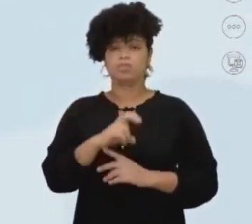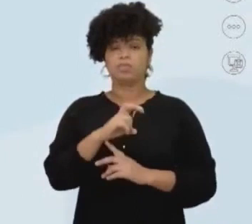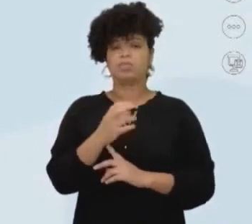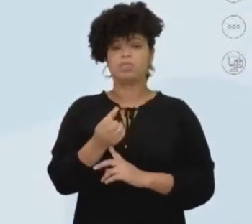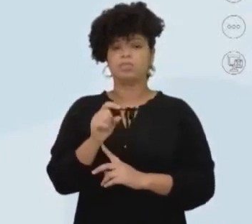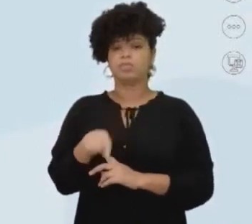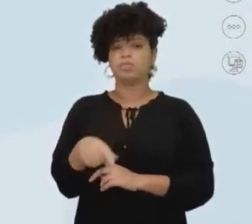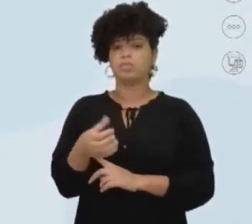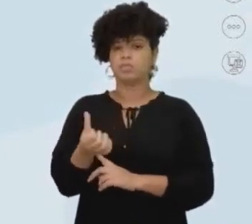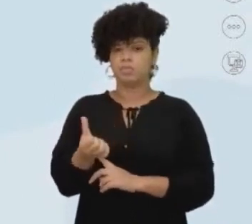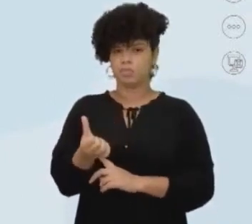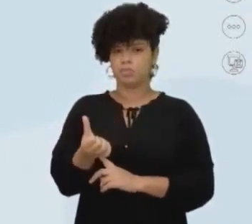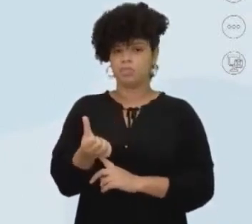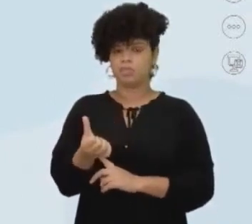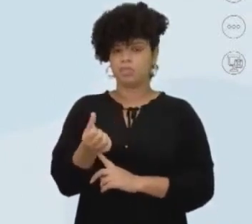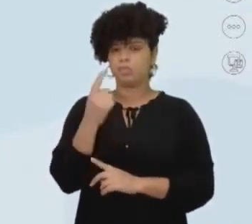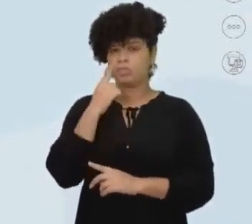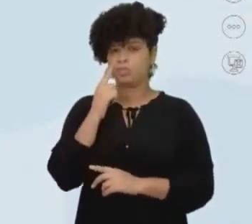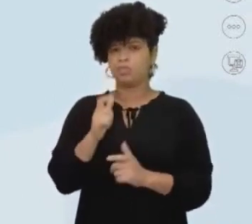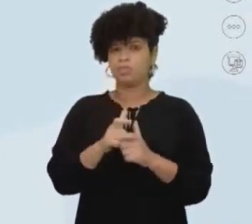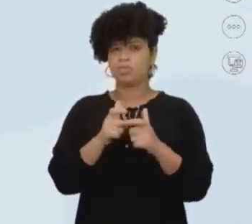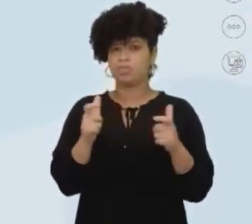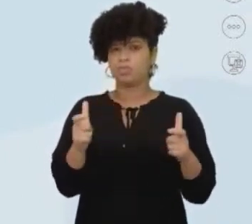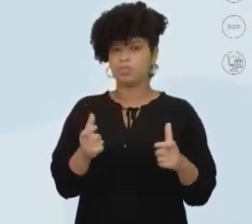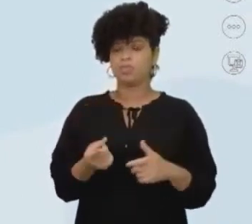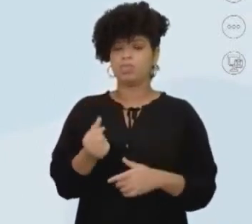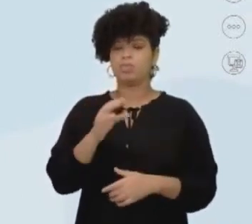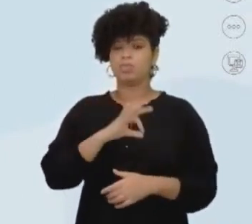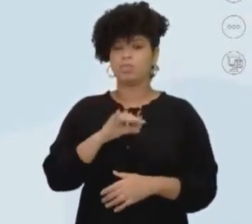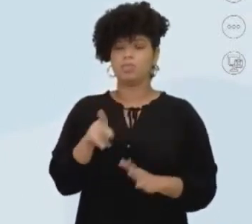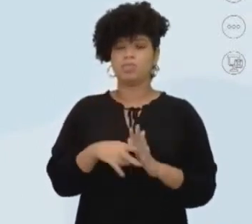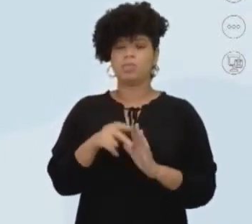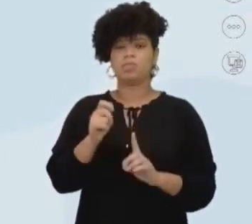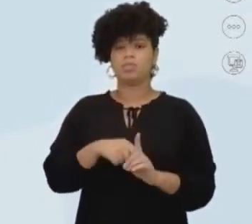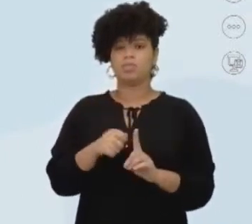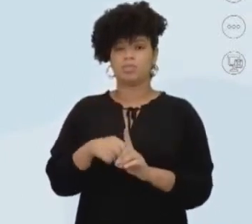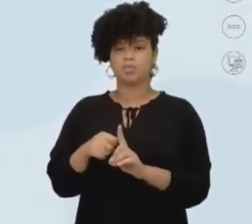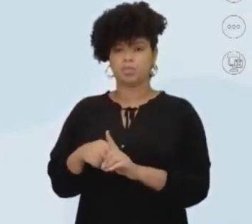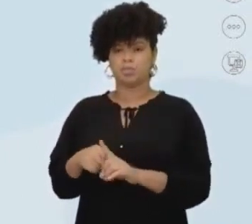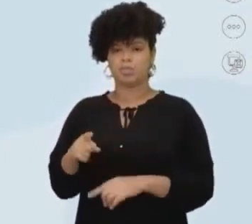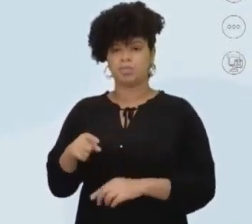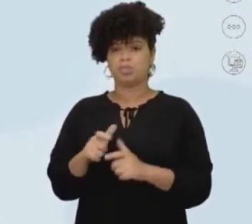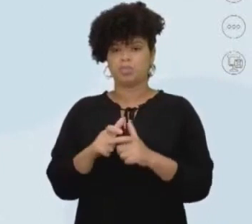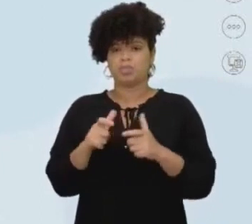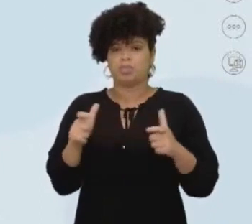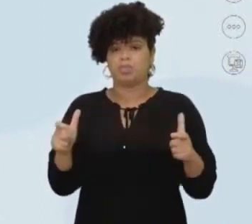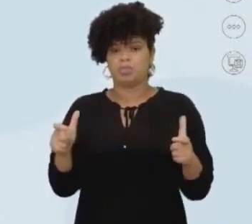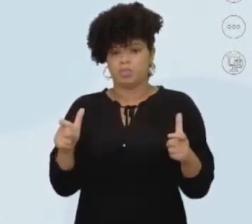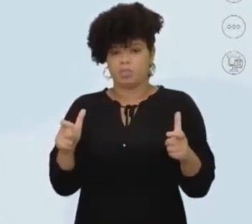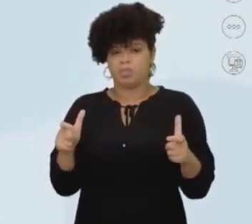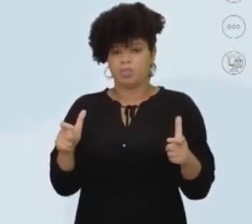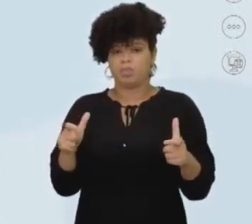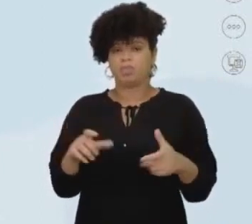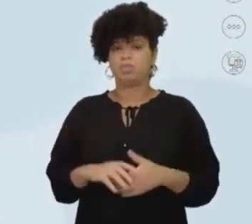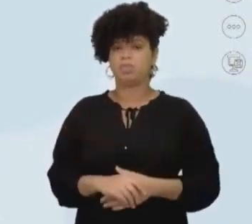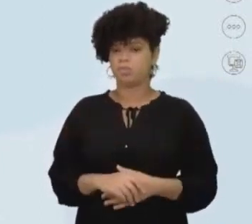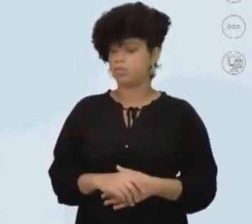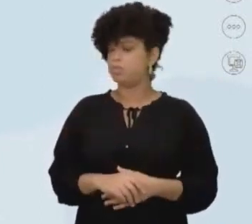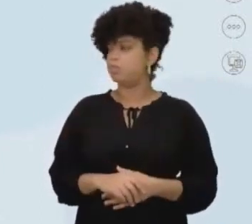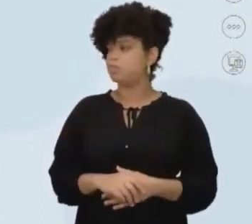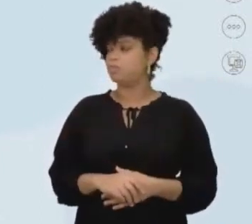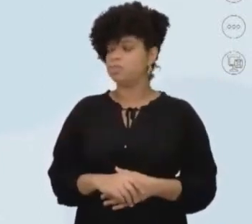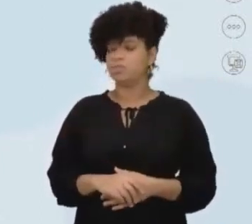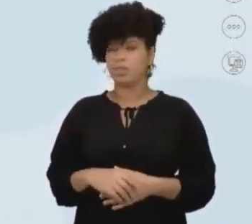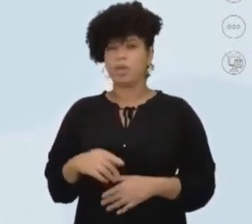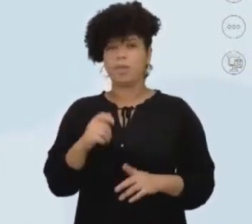56,6% da massa total de rendimento mensal que é o aumento do rendimento mensal real domiciliar per capito